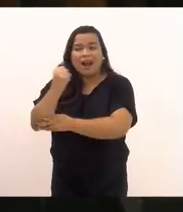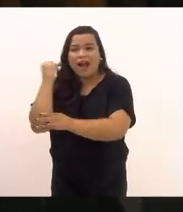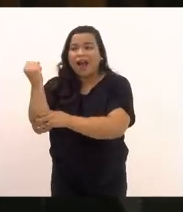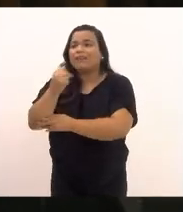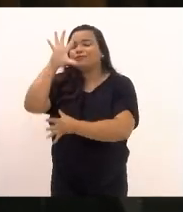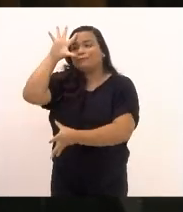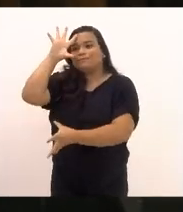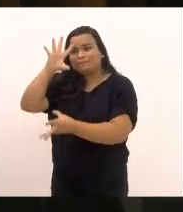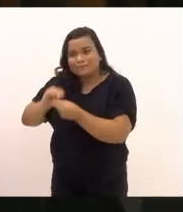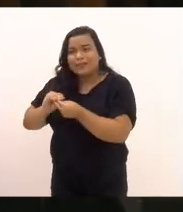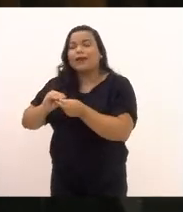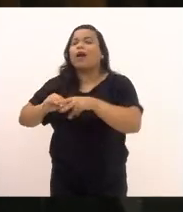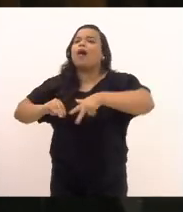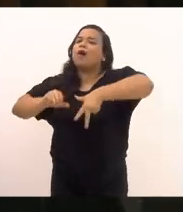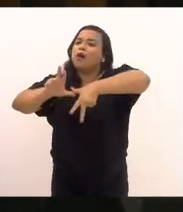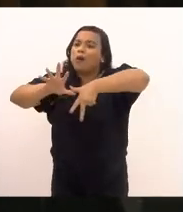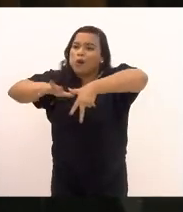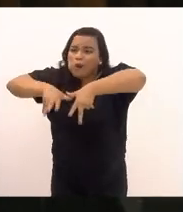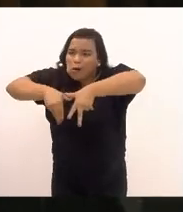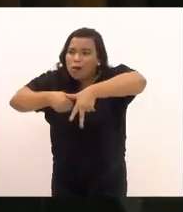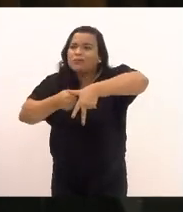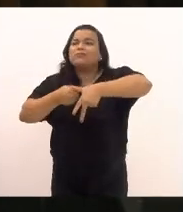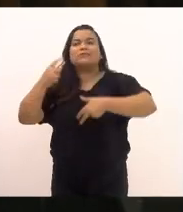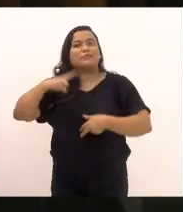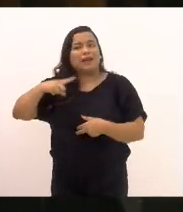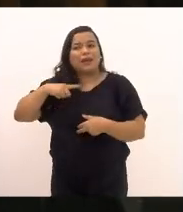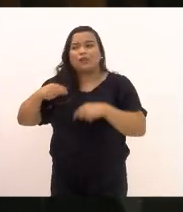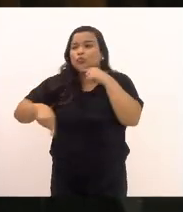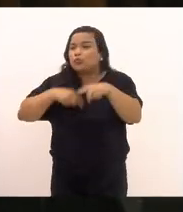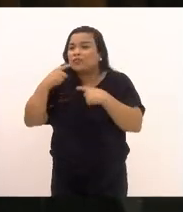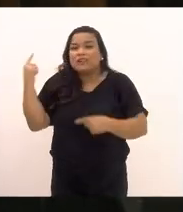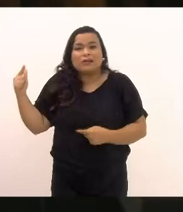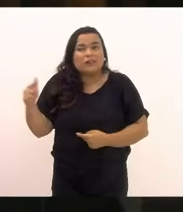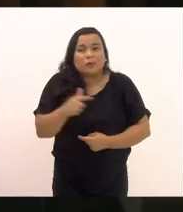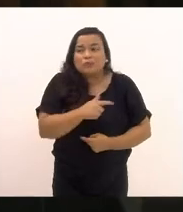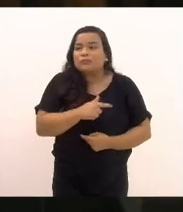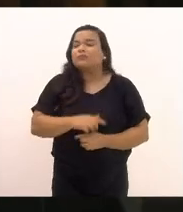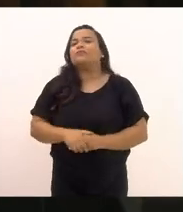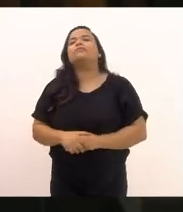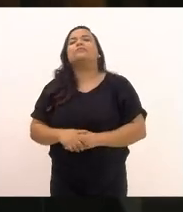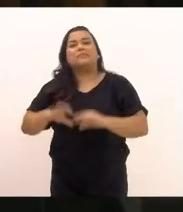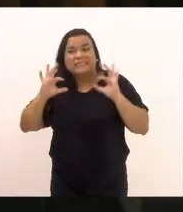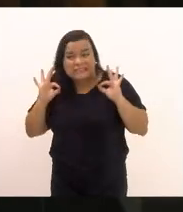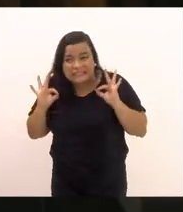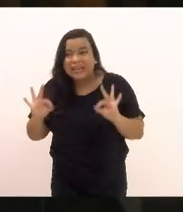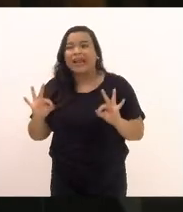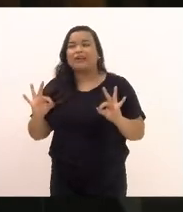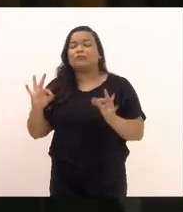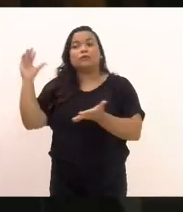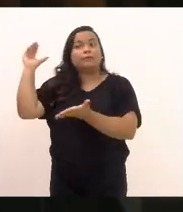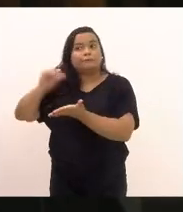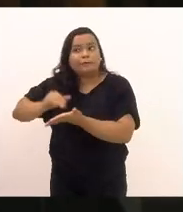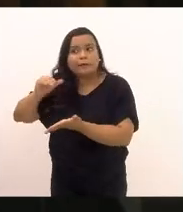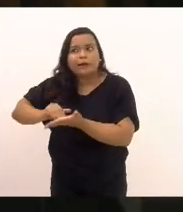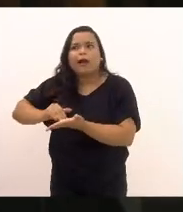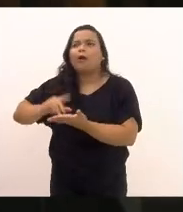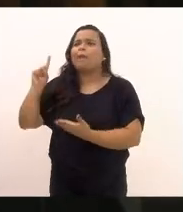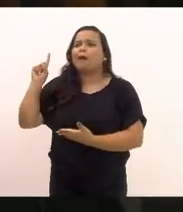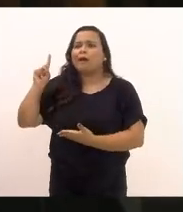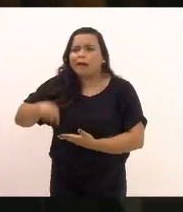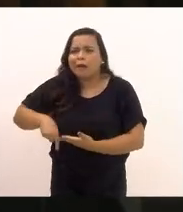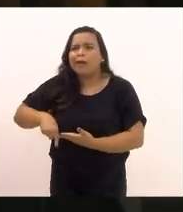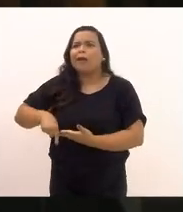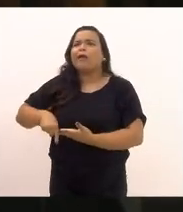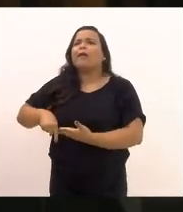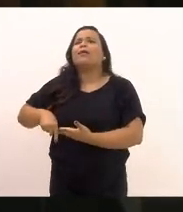indícios de corrupção. Eu não tenho dúvida nenhuma que o final daquilo ali é aquele final